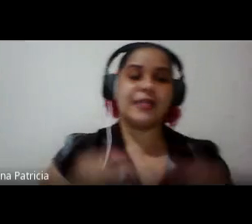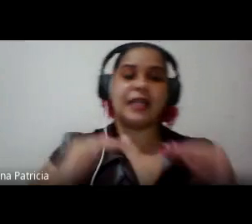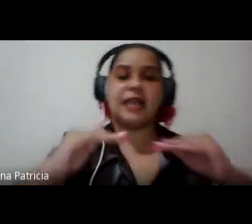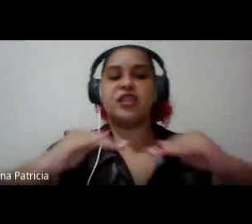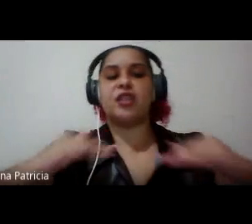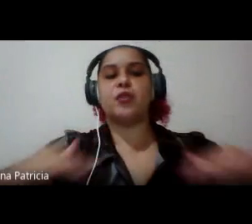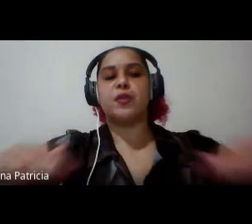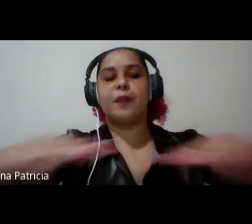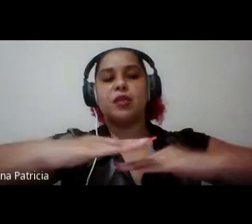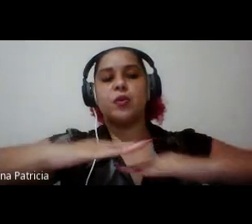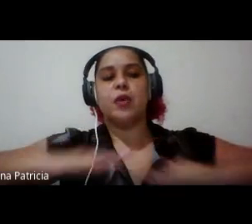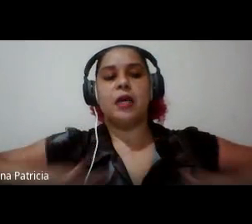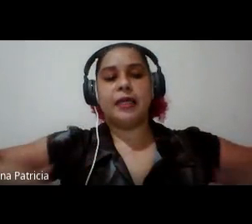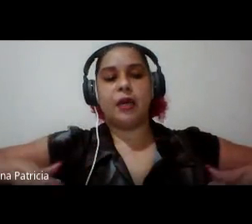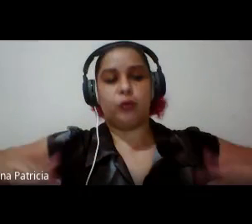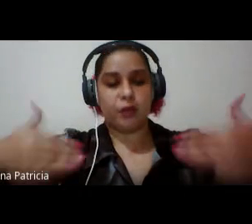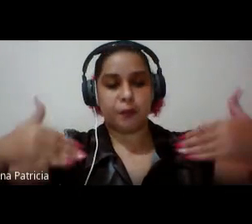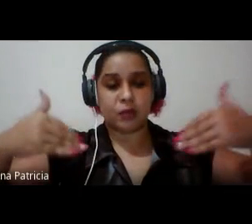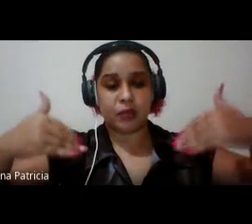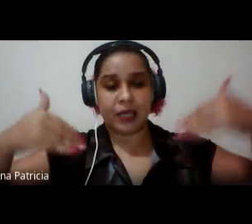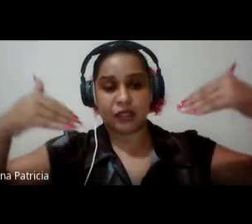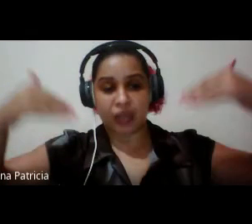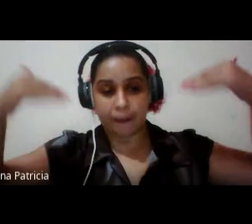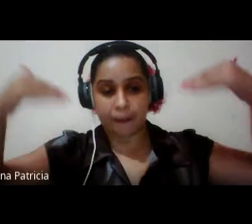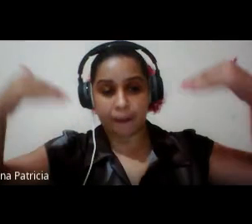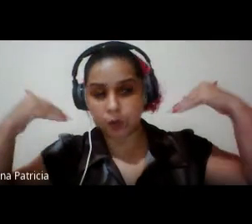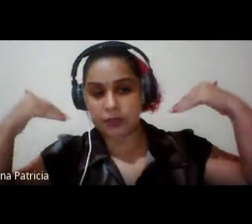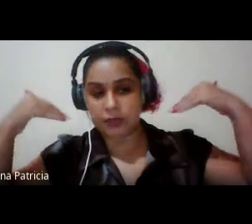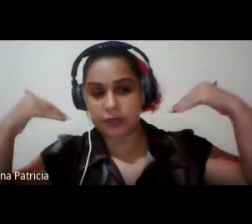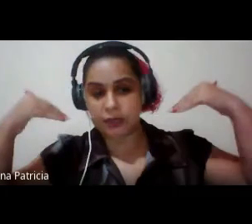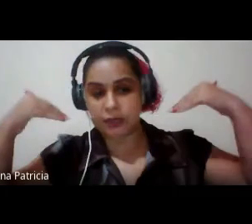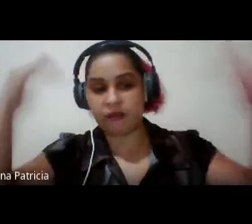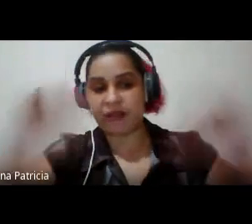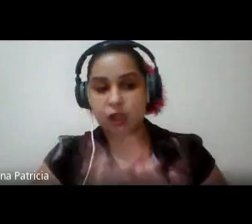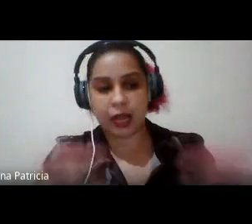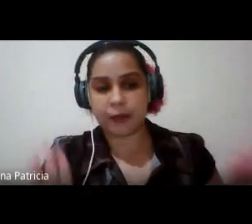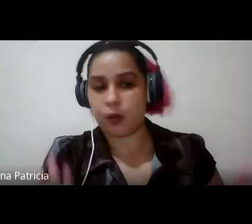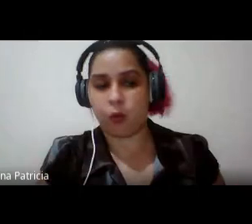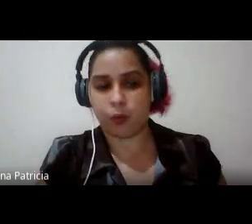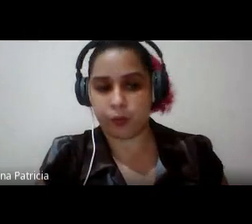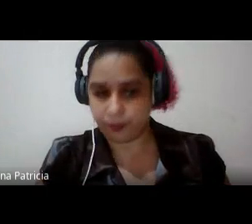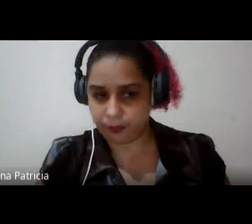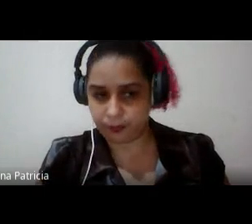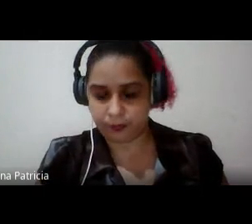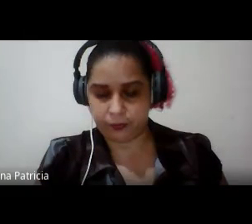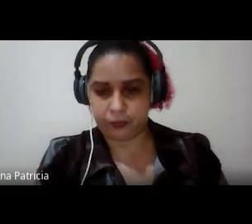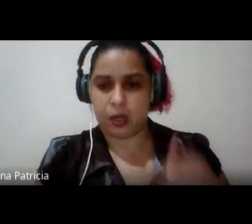são sinais que a gente usa o espaço neutro, é um espaço que ele está próximo a mim, mas ele não vai tocar meu